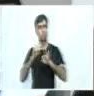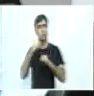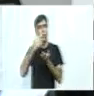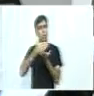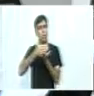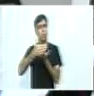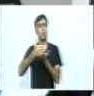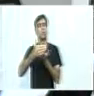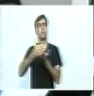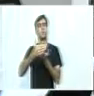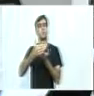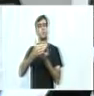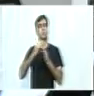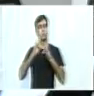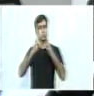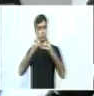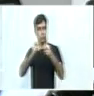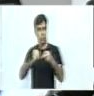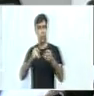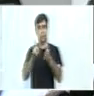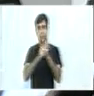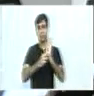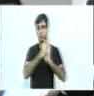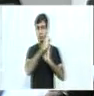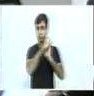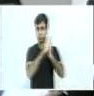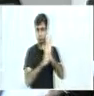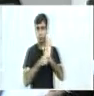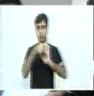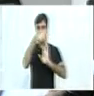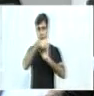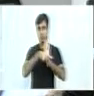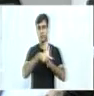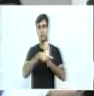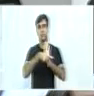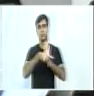de todas as ações contidas nos relatórios finais do projeto de